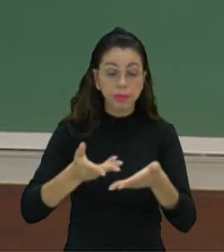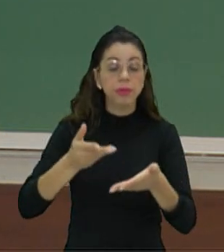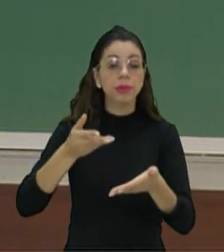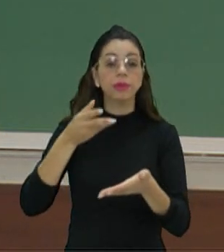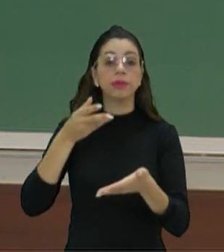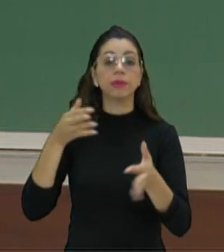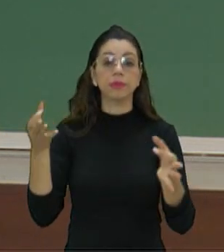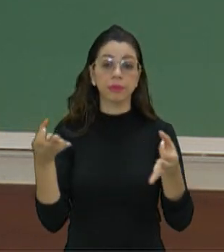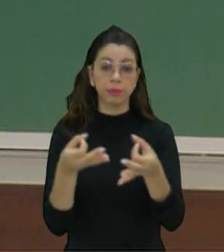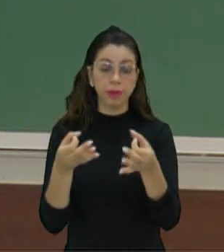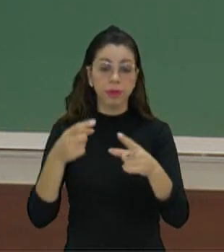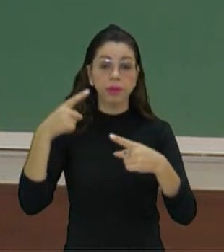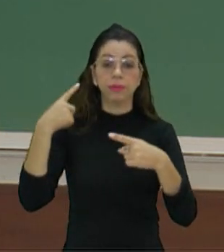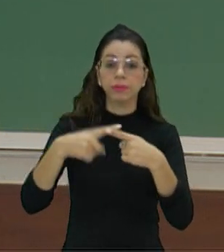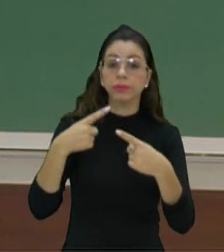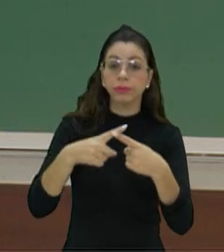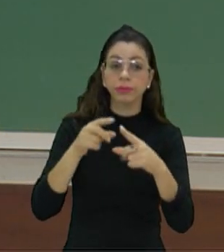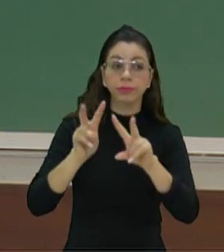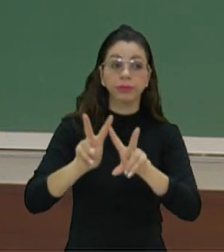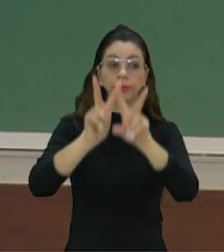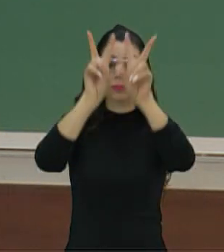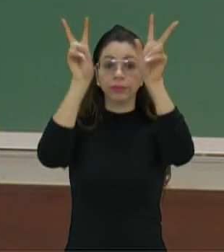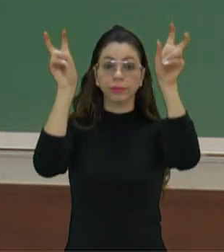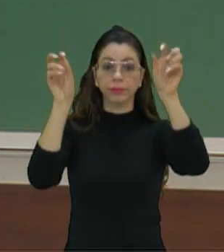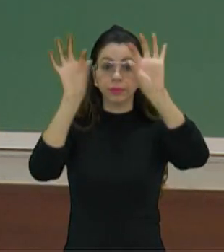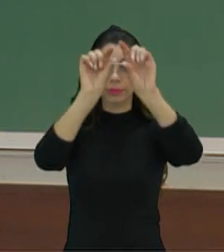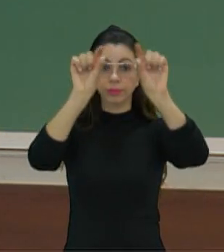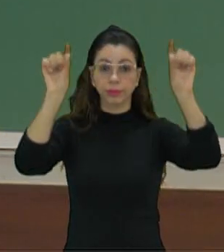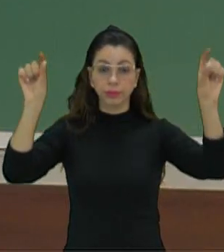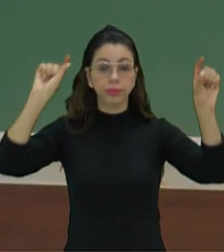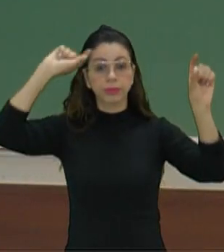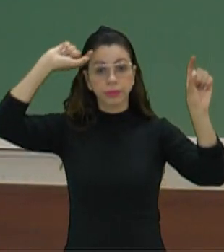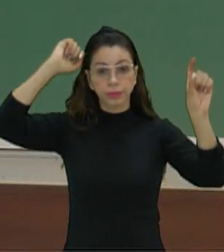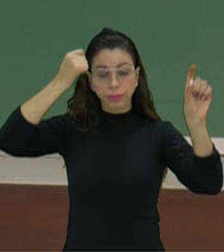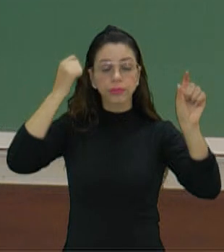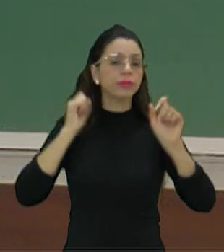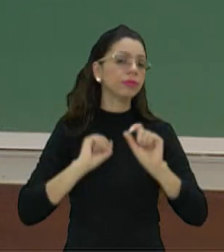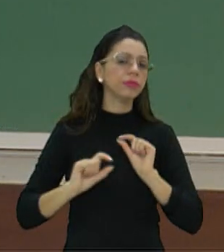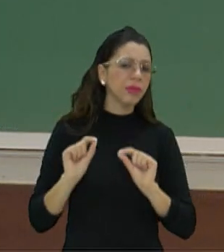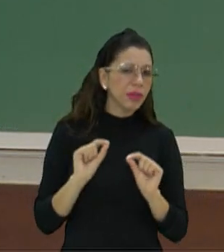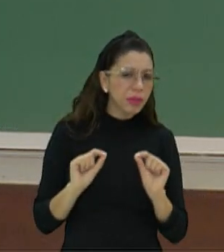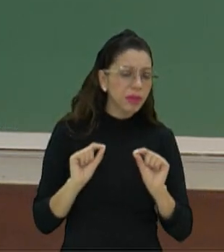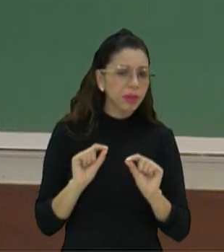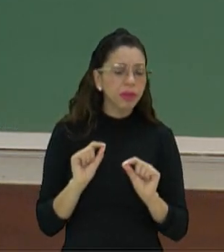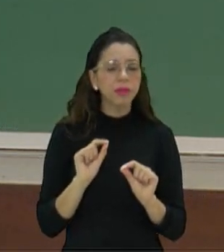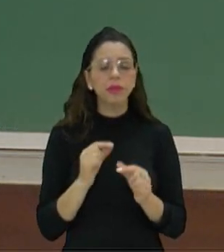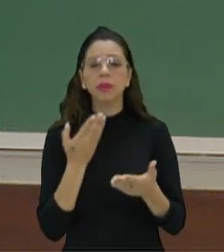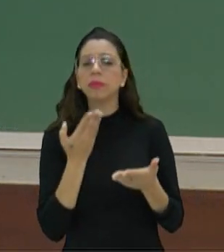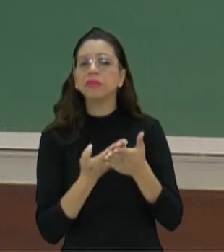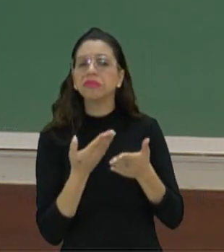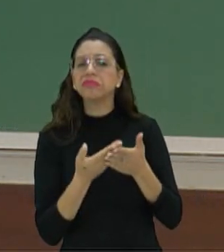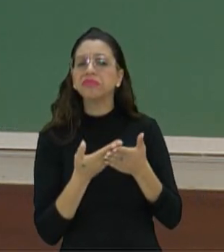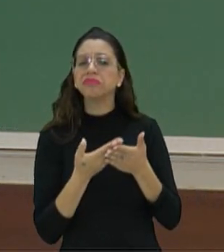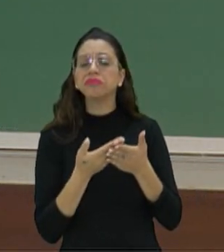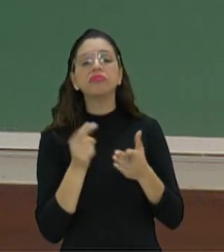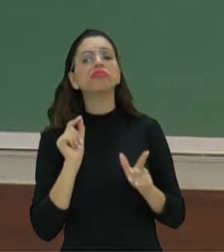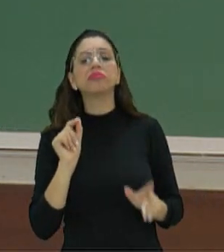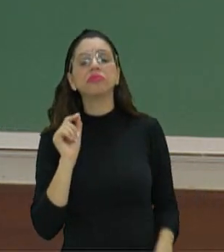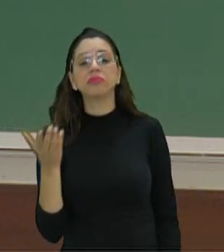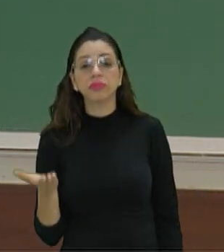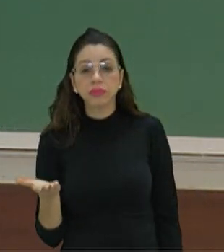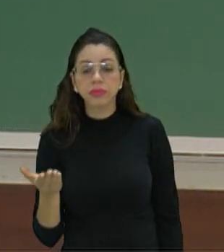que o título da nossa aula é What have you studied? O que você tem estudado? Se a gente olha